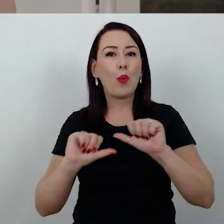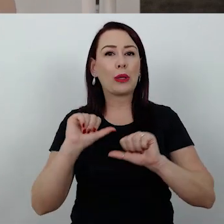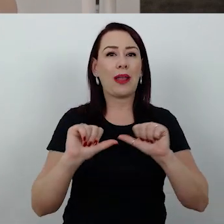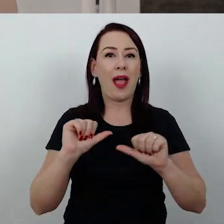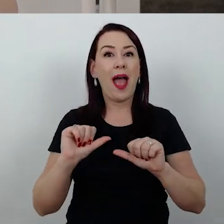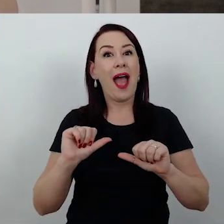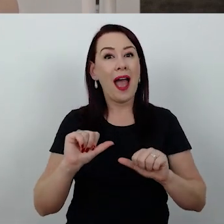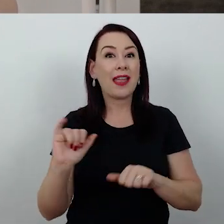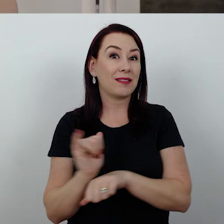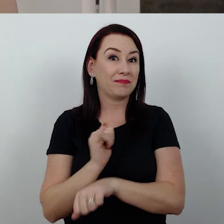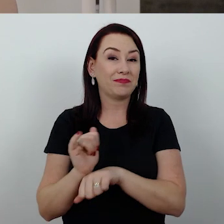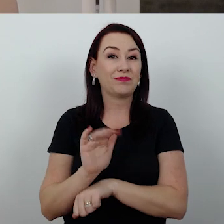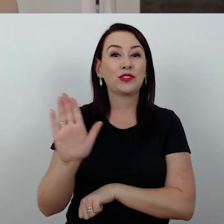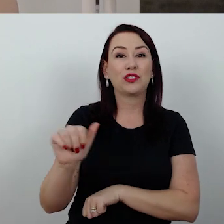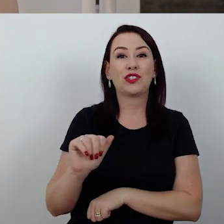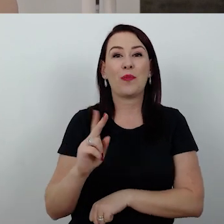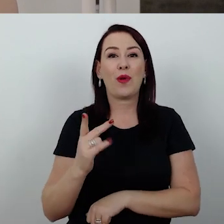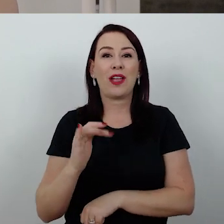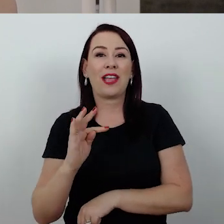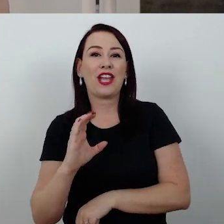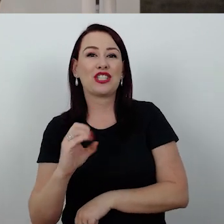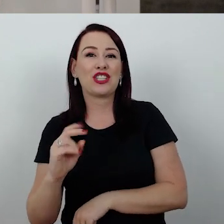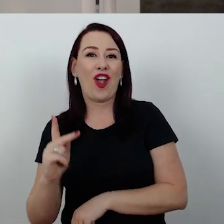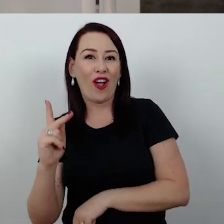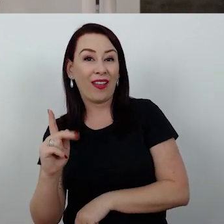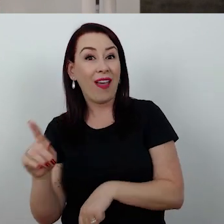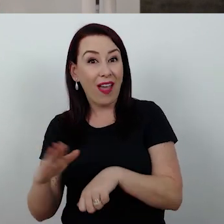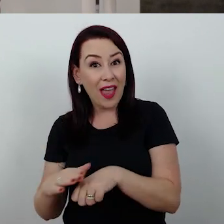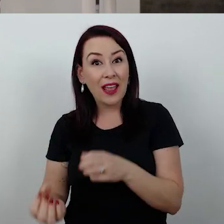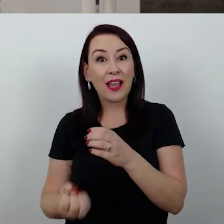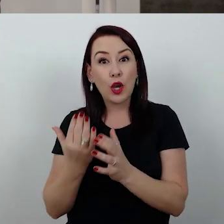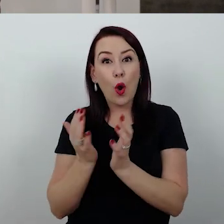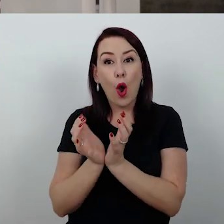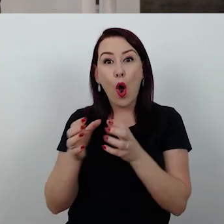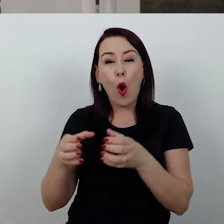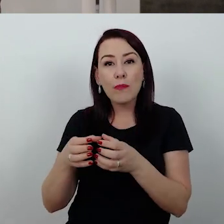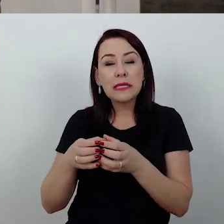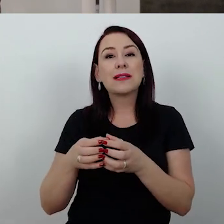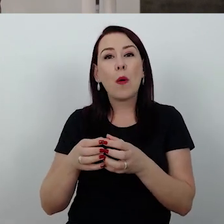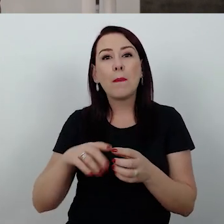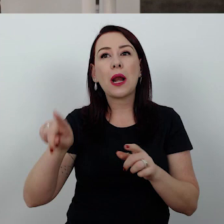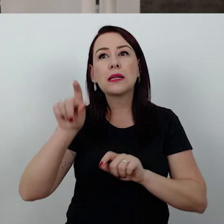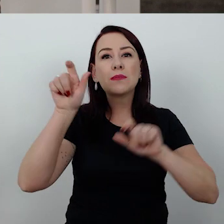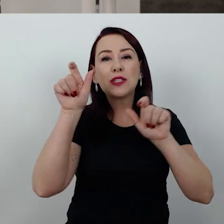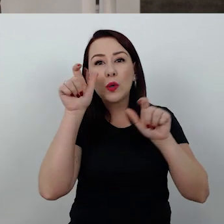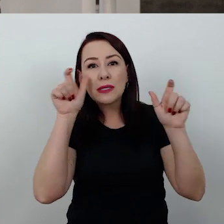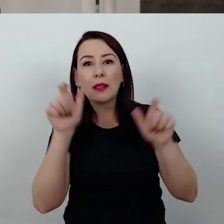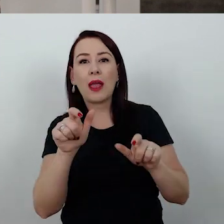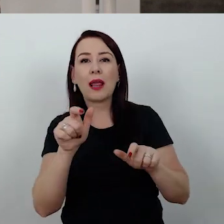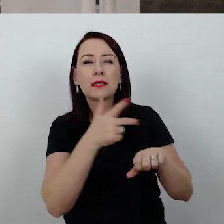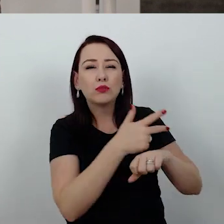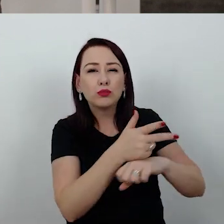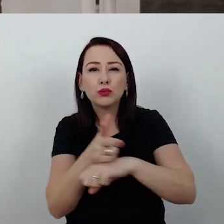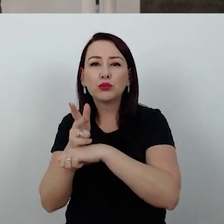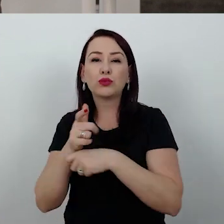usou o cinema, chamou Hitchcock, criou um departamento, uma comissão fílmica e atraiu produções para aquele lugar, né?